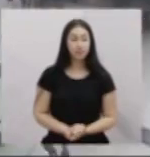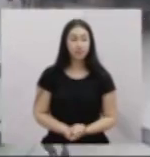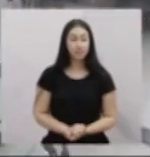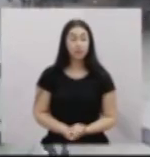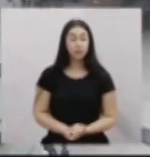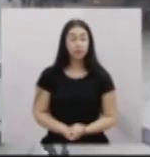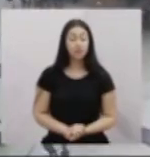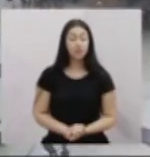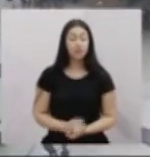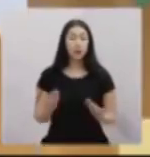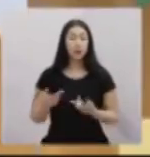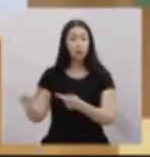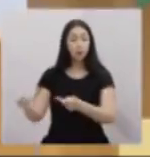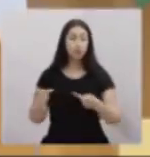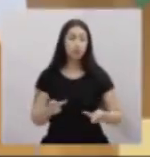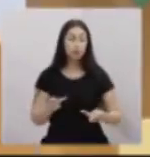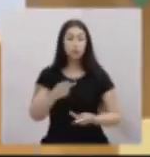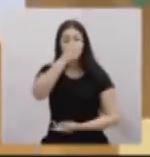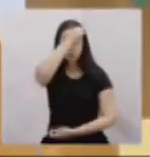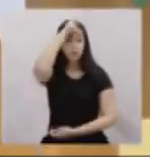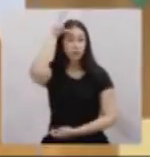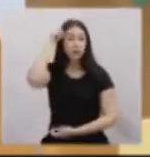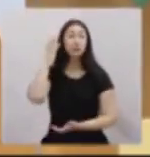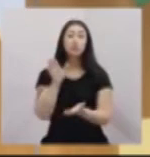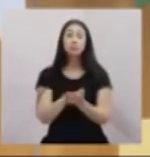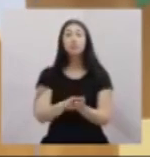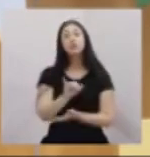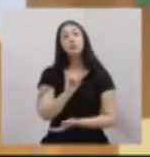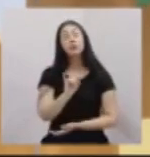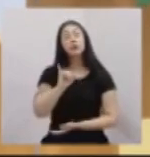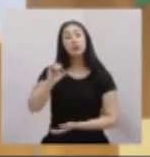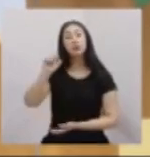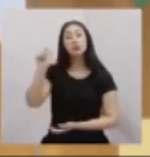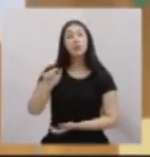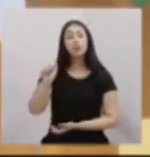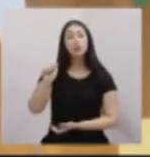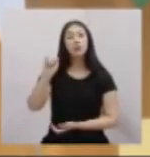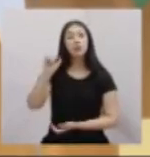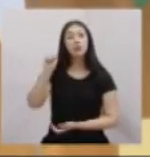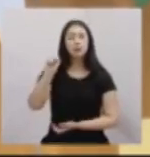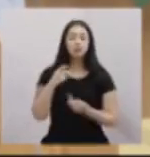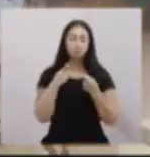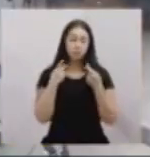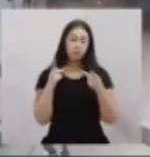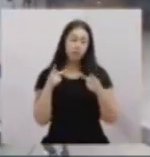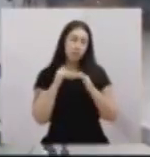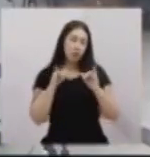Senhoras e senhores, convidamos agora o excelentíssimo prefeito municipal, Dr. Isaías José de Santana, para suas considerações.